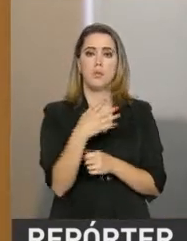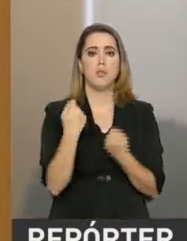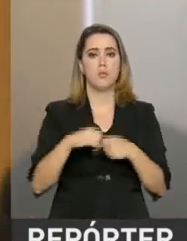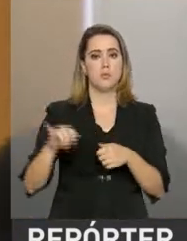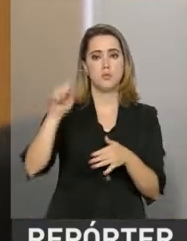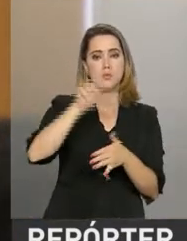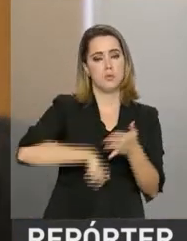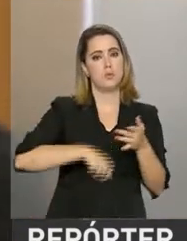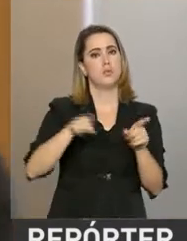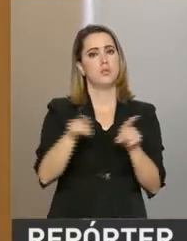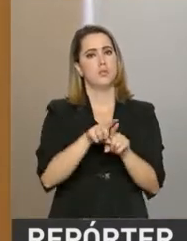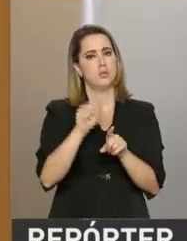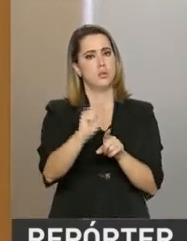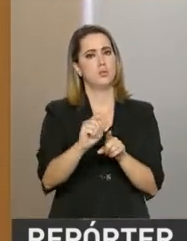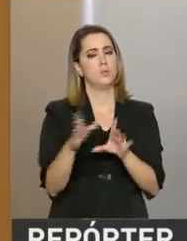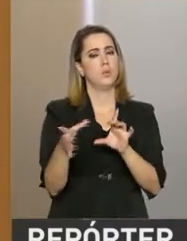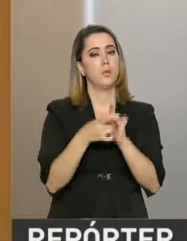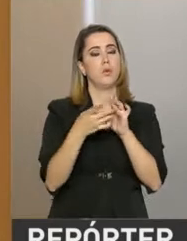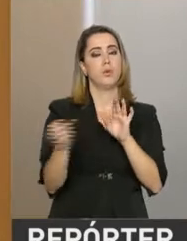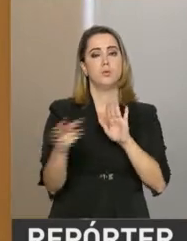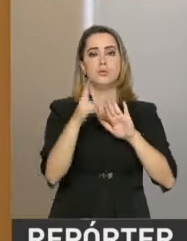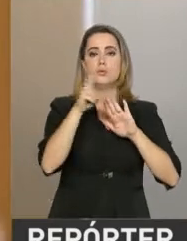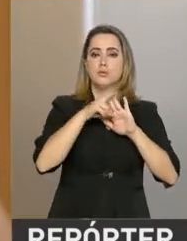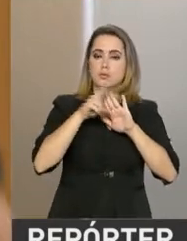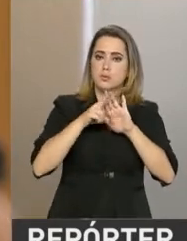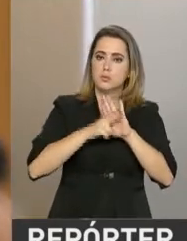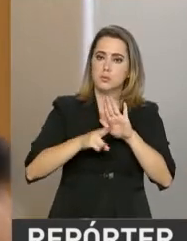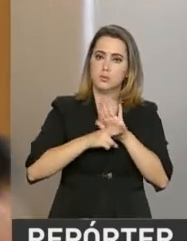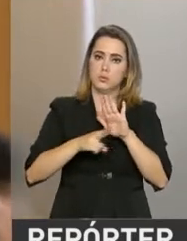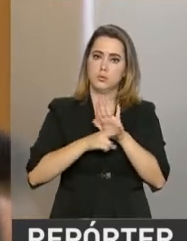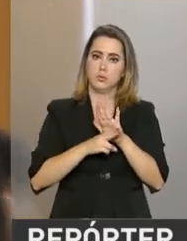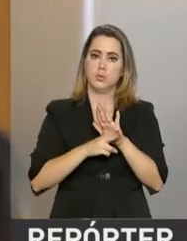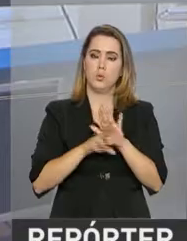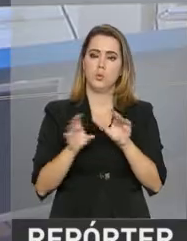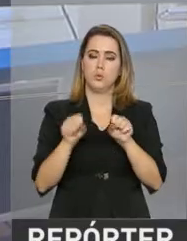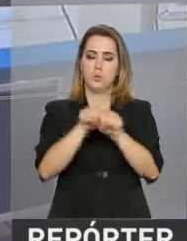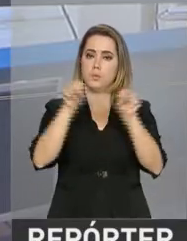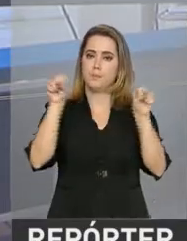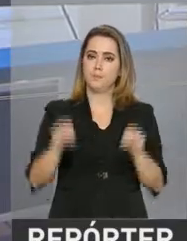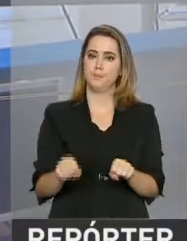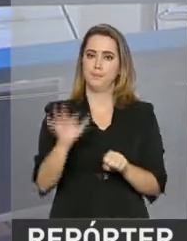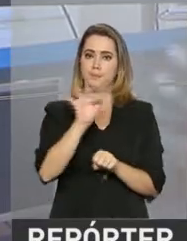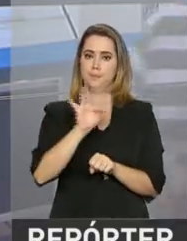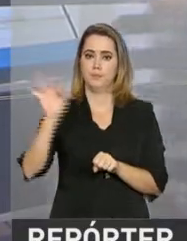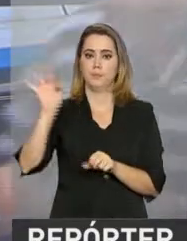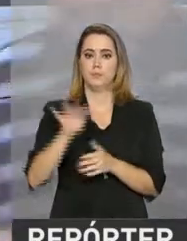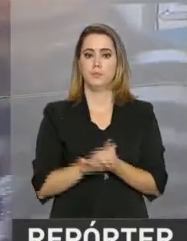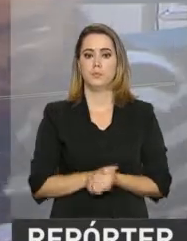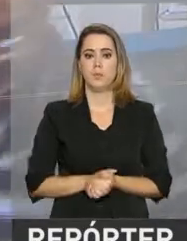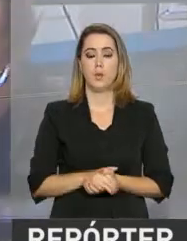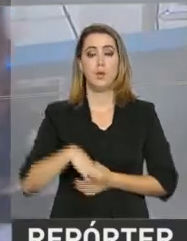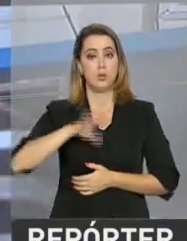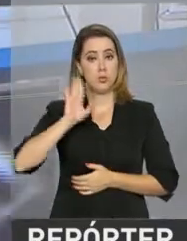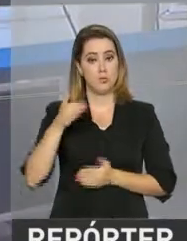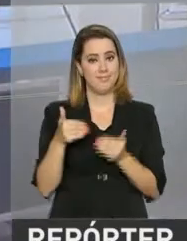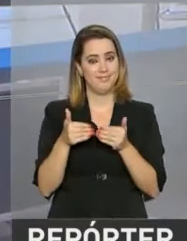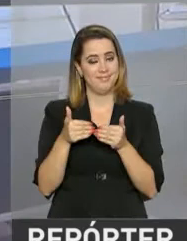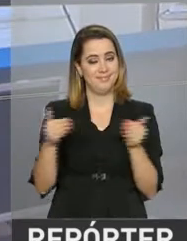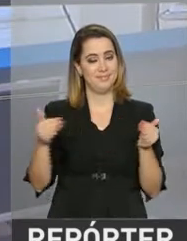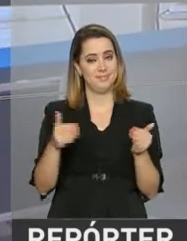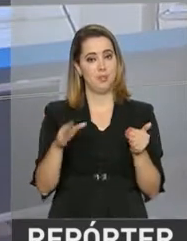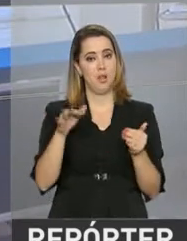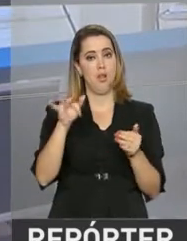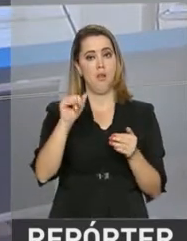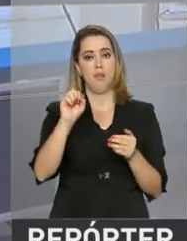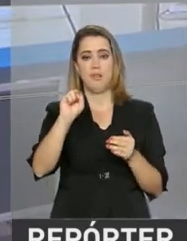que se falar necessariamente numa reformulação do sistema federativo. Estão abertas as inscrições para o Fundo